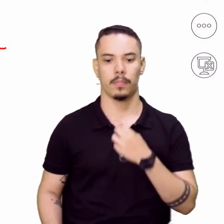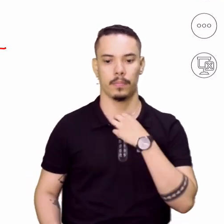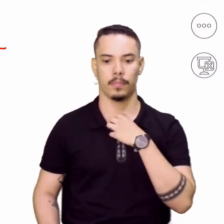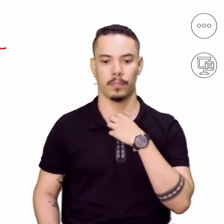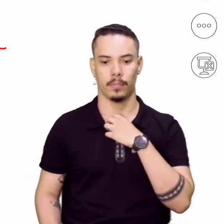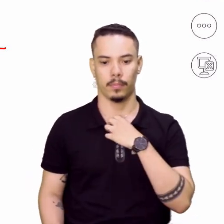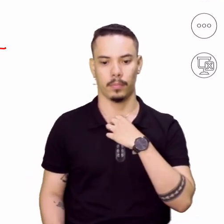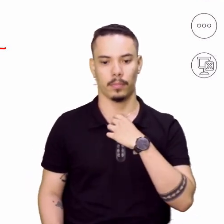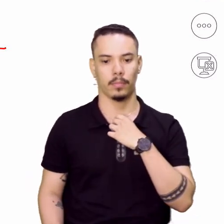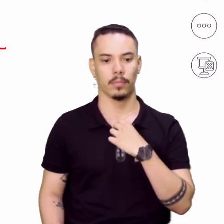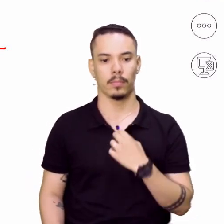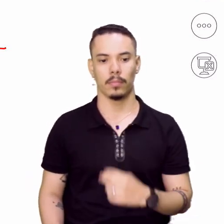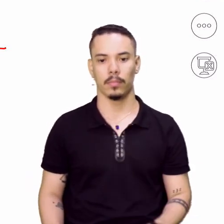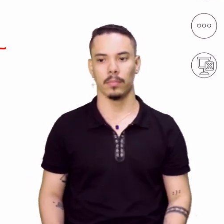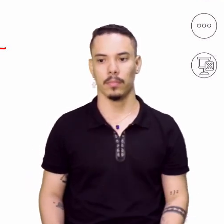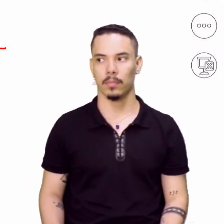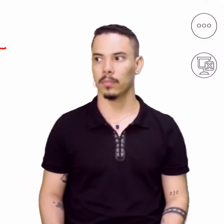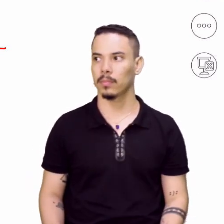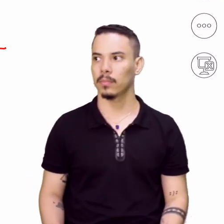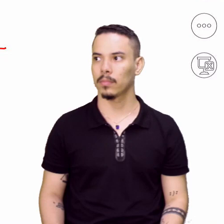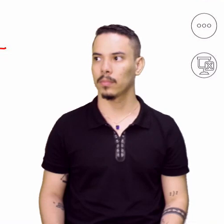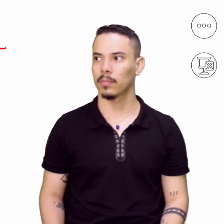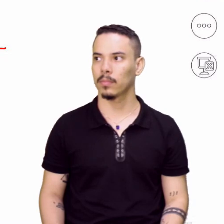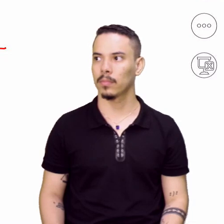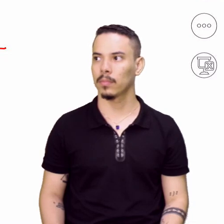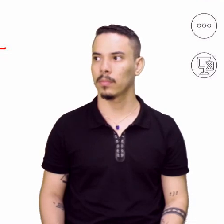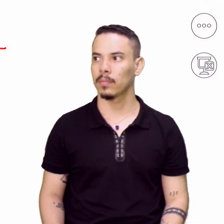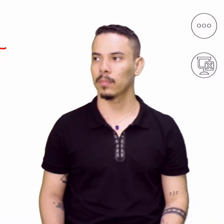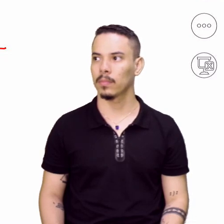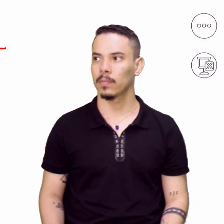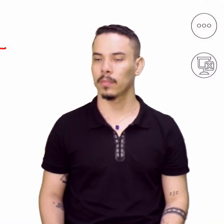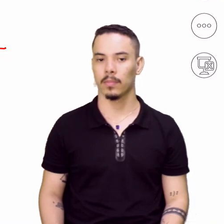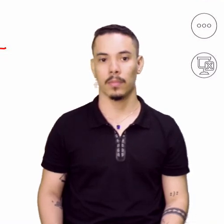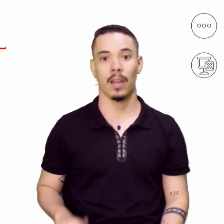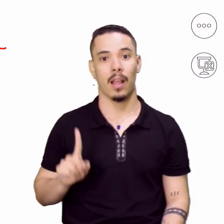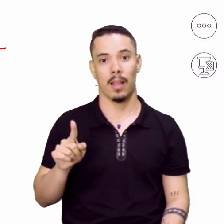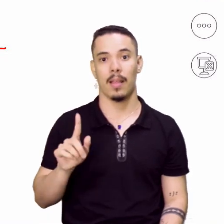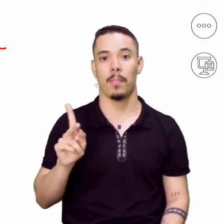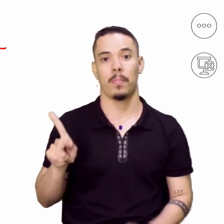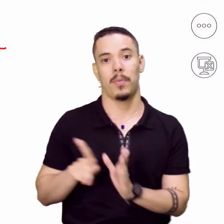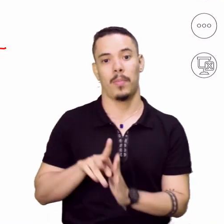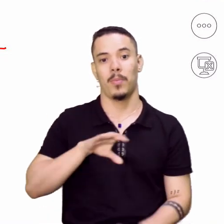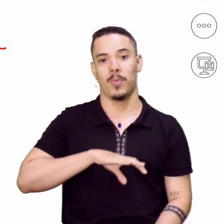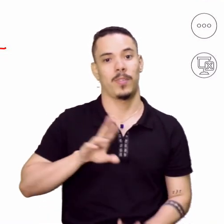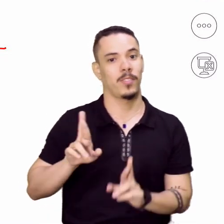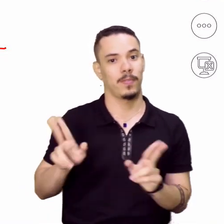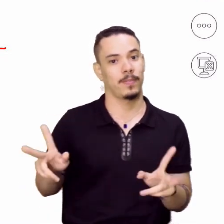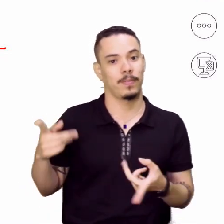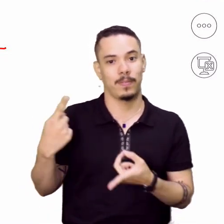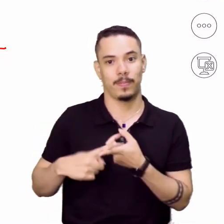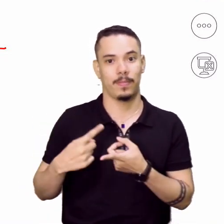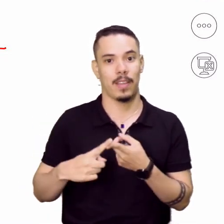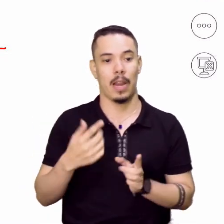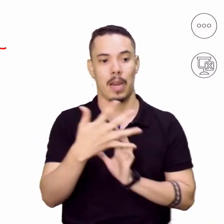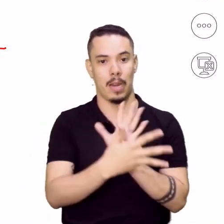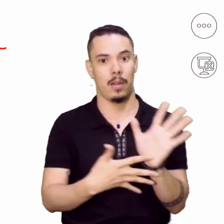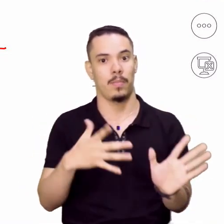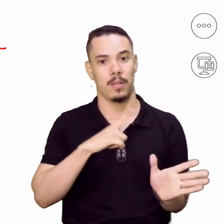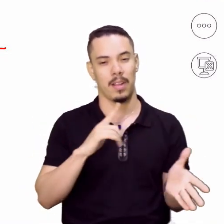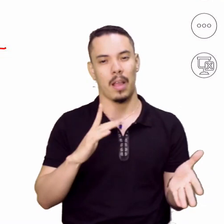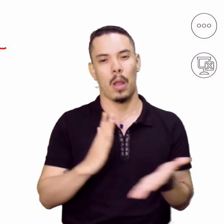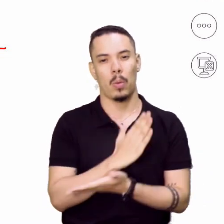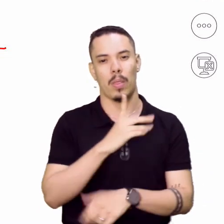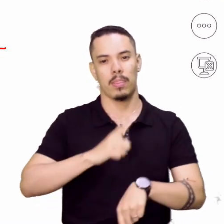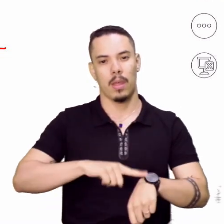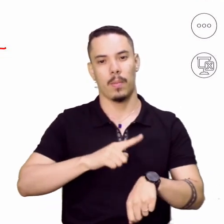falar no futuro né você pode falar e nós trabalharemos ou nós iremos trabalhar ou nós